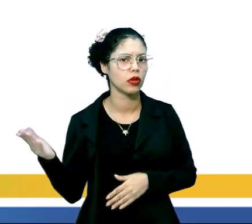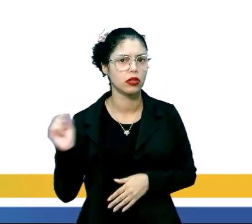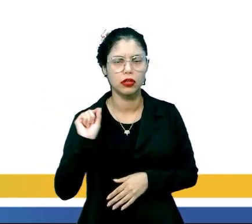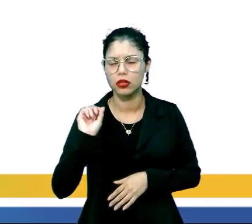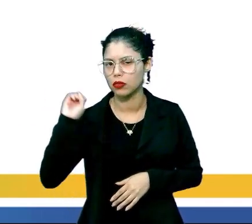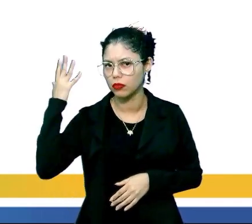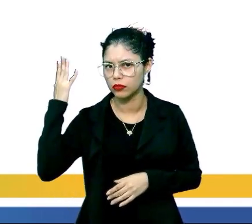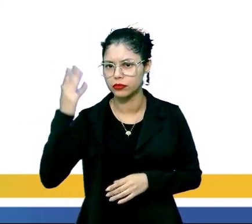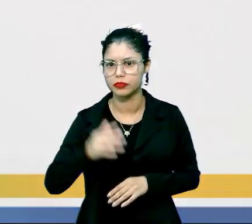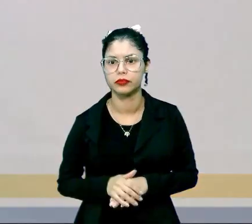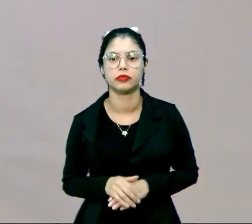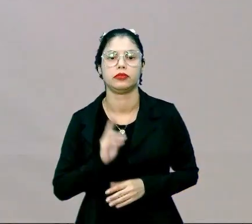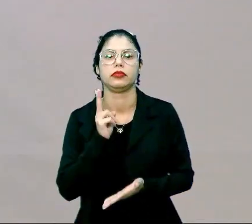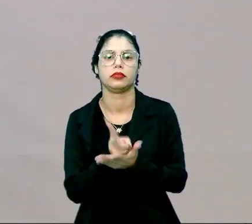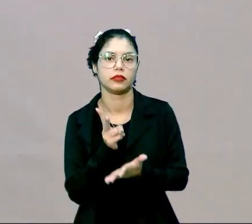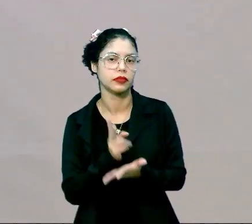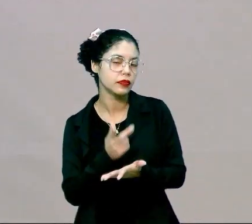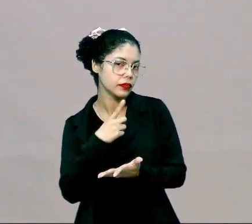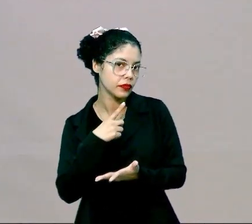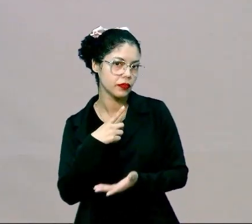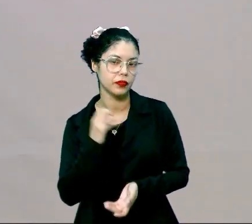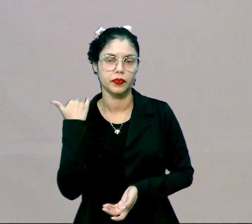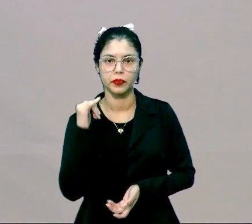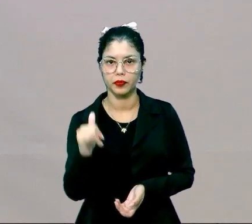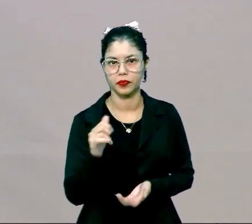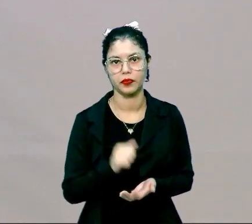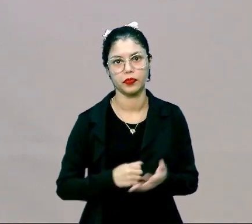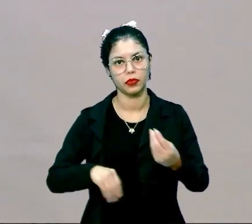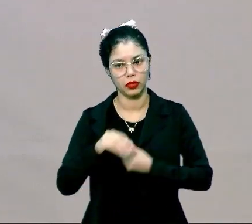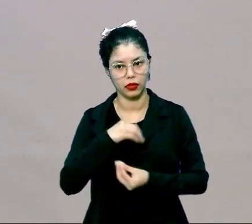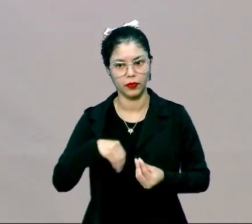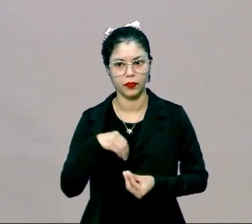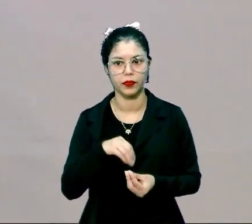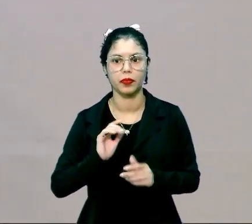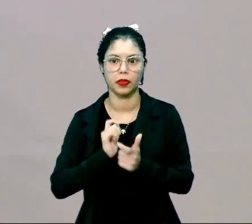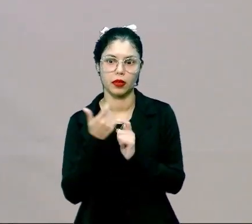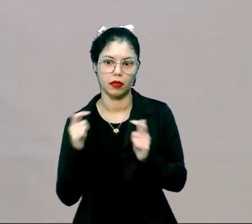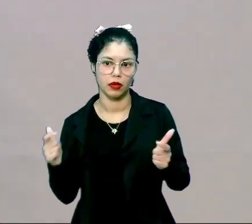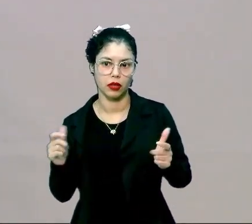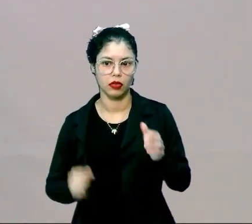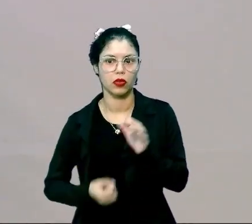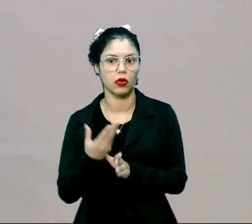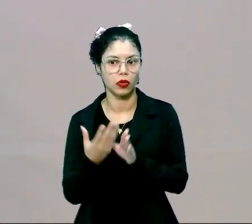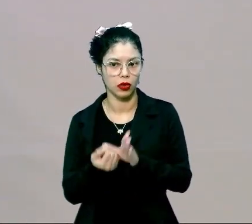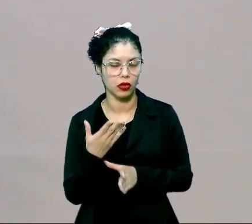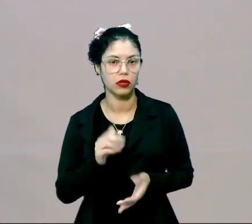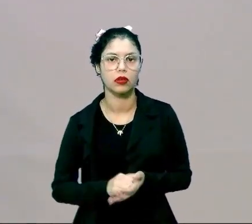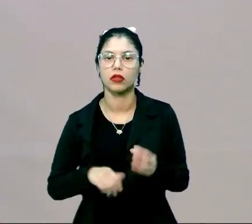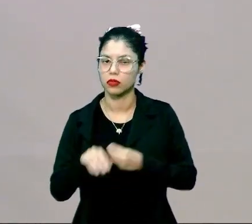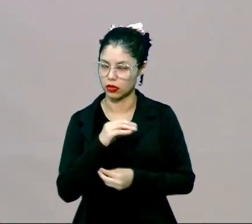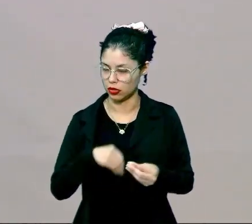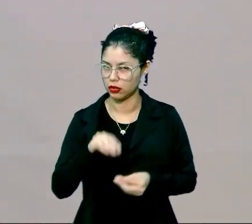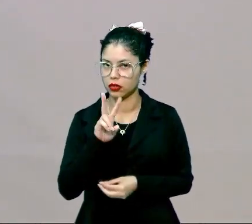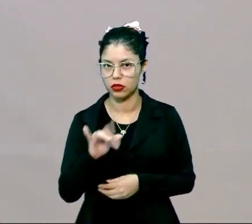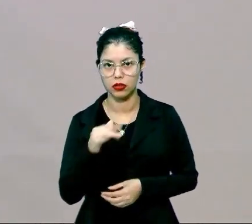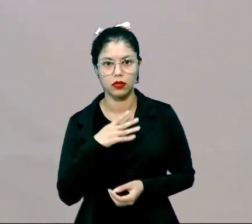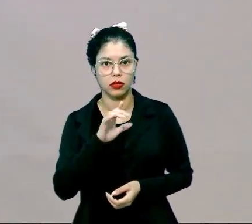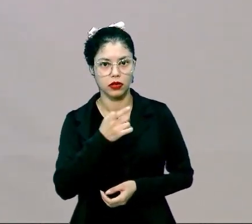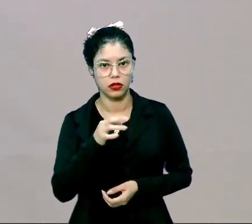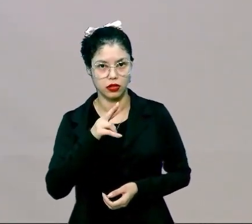acontece, pessoal? Todas as vezes que a energia do reagente ela for maior que a do produto, a sua reação ela